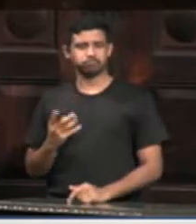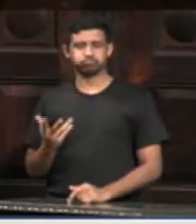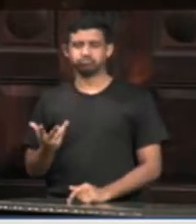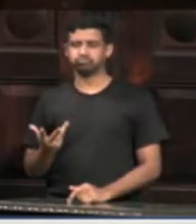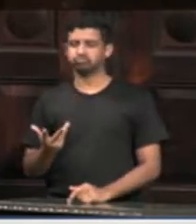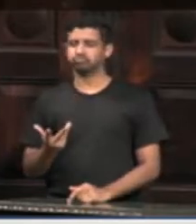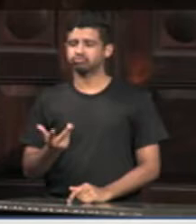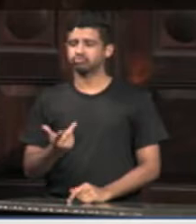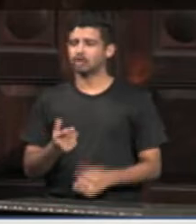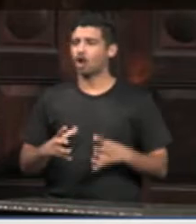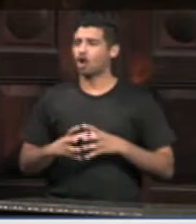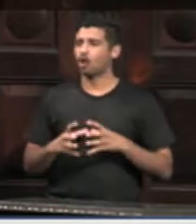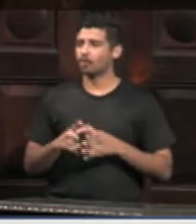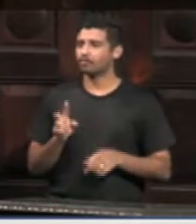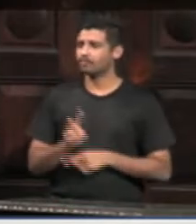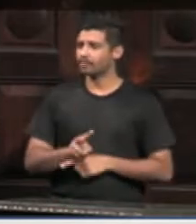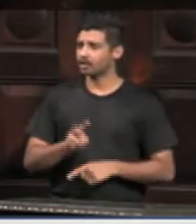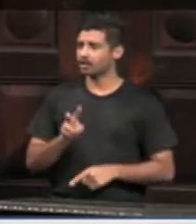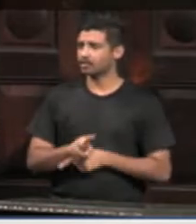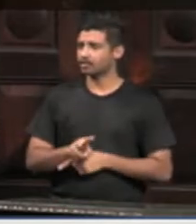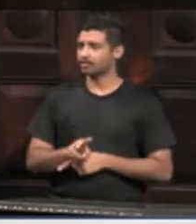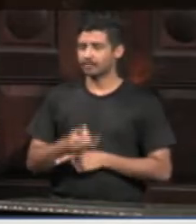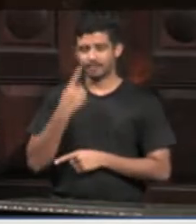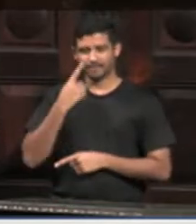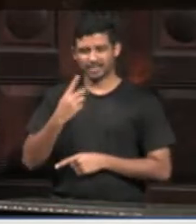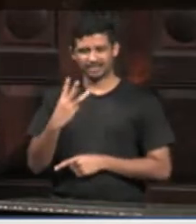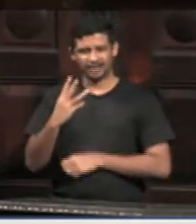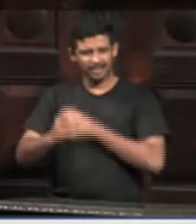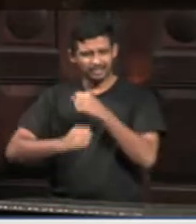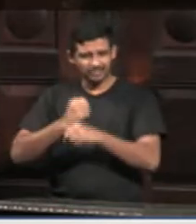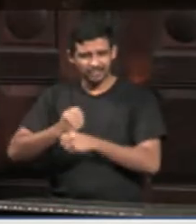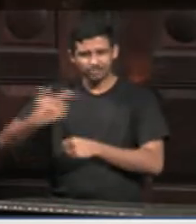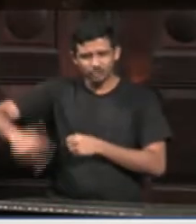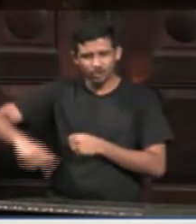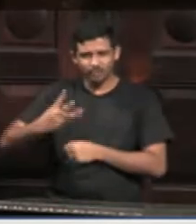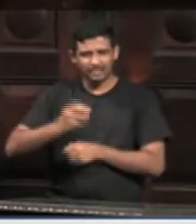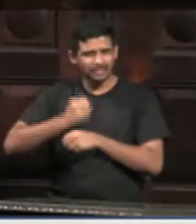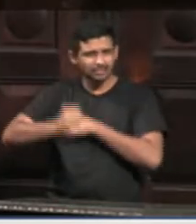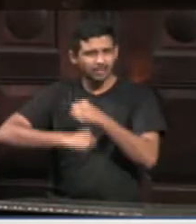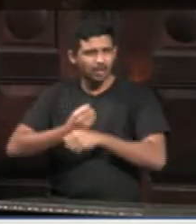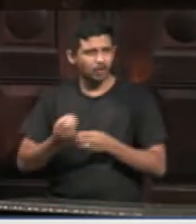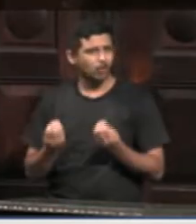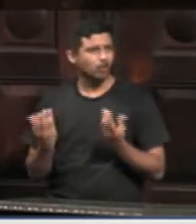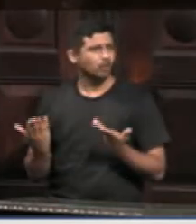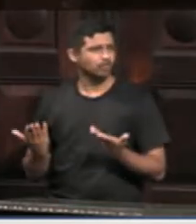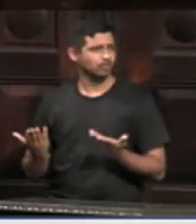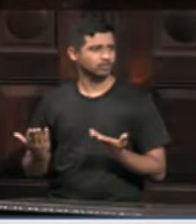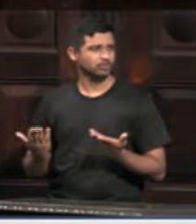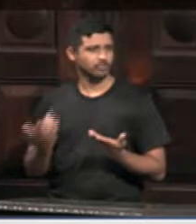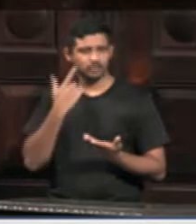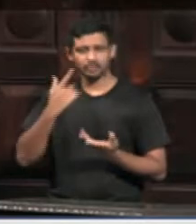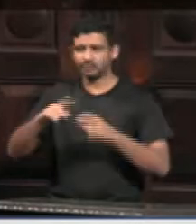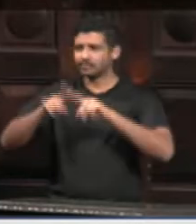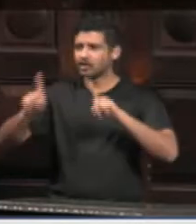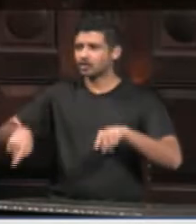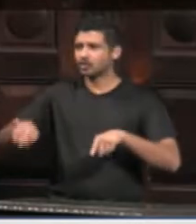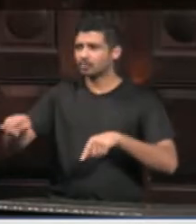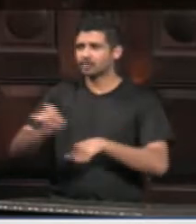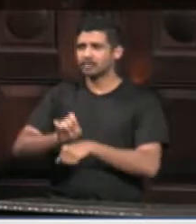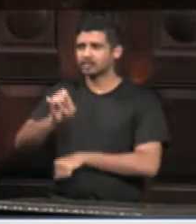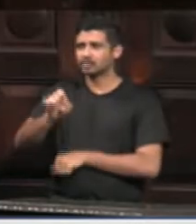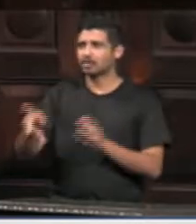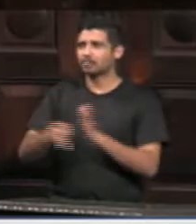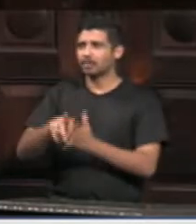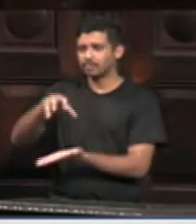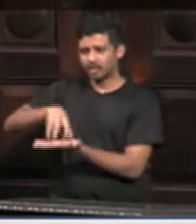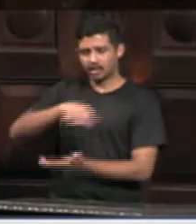fiscal. 3 anos mais 3 anos. Ora, como os servidores estatutários da saúde,